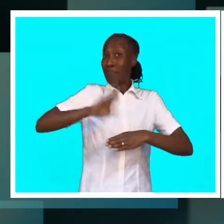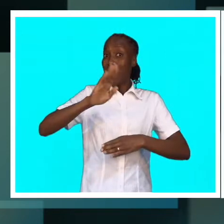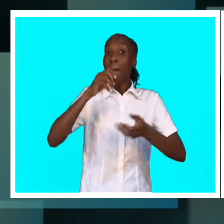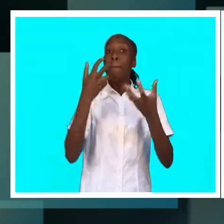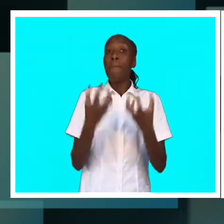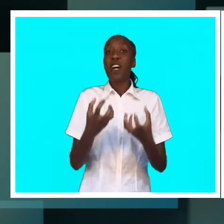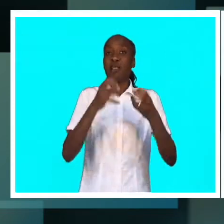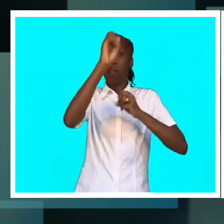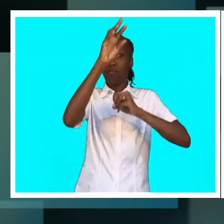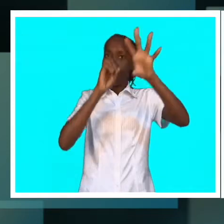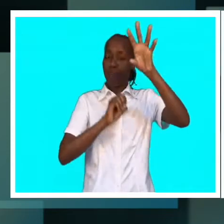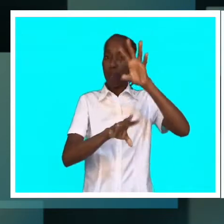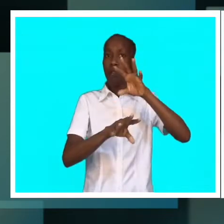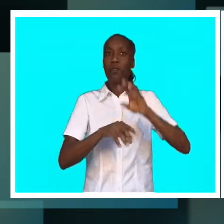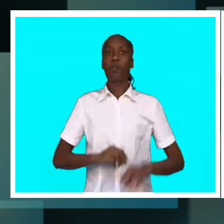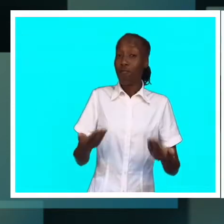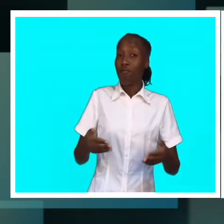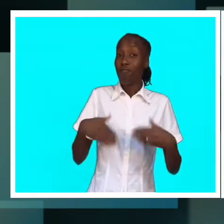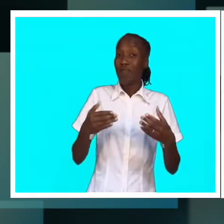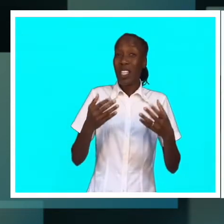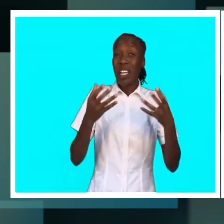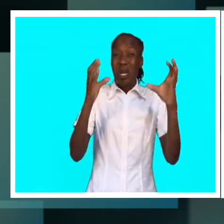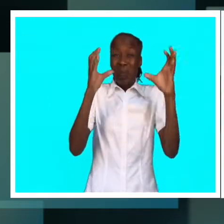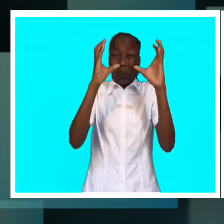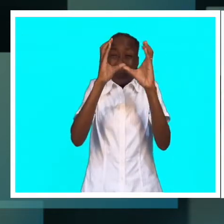causa de falta de semáforos. E